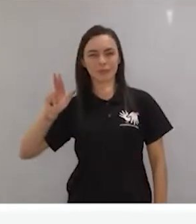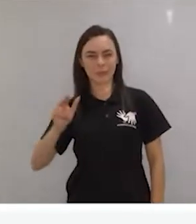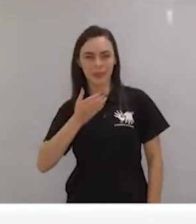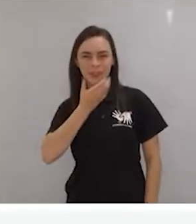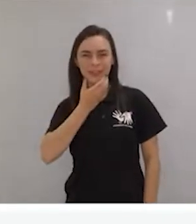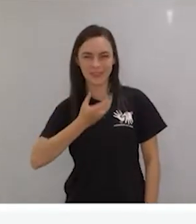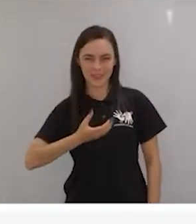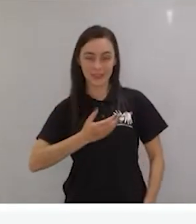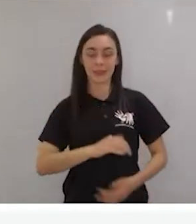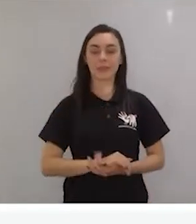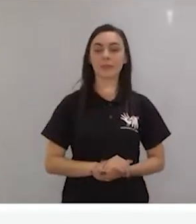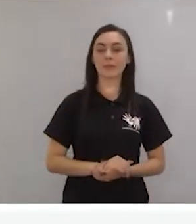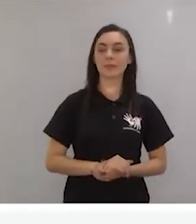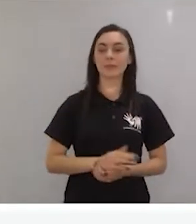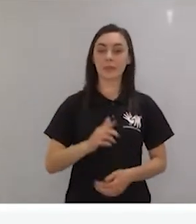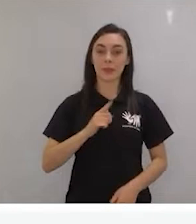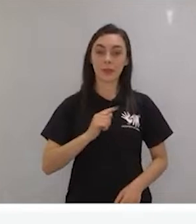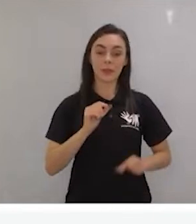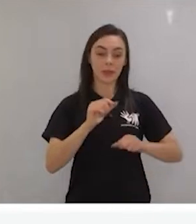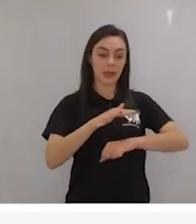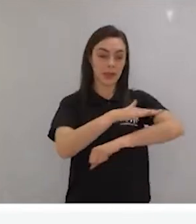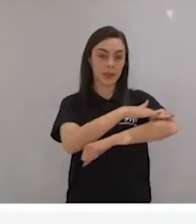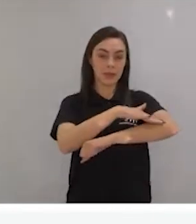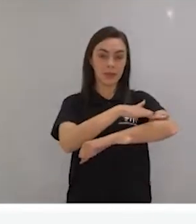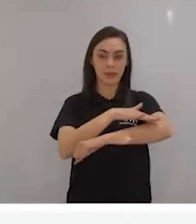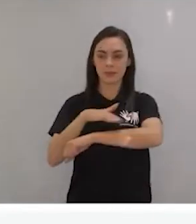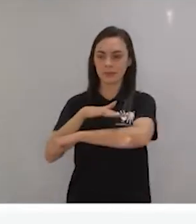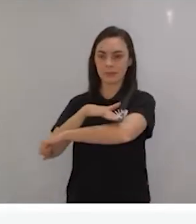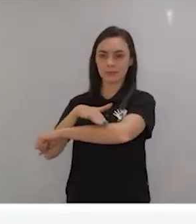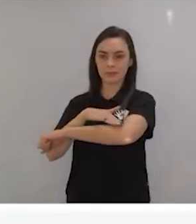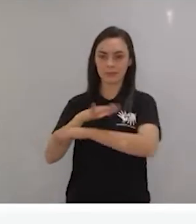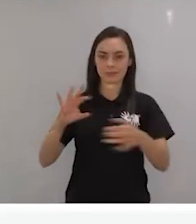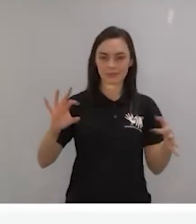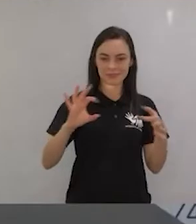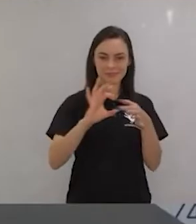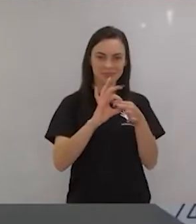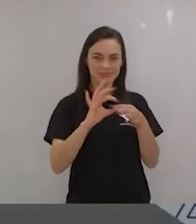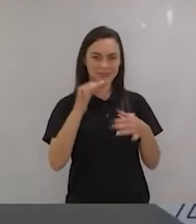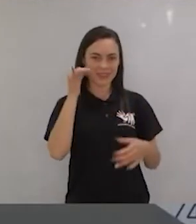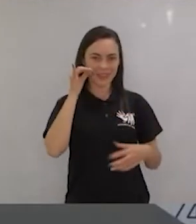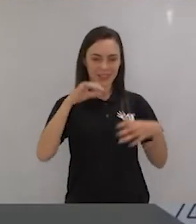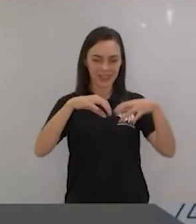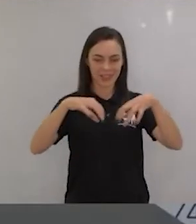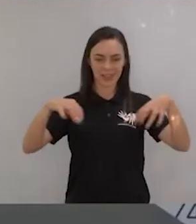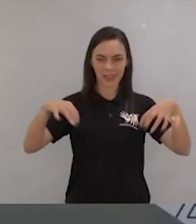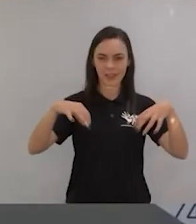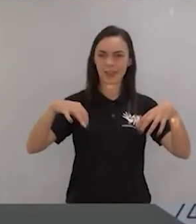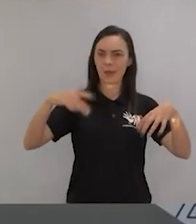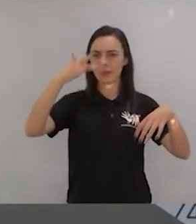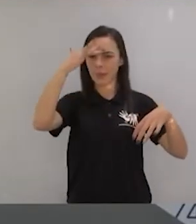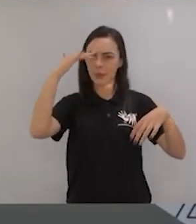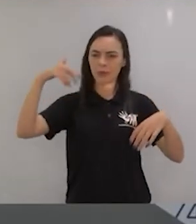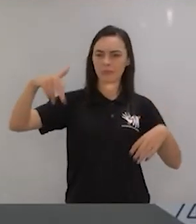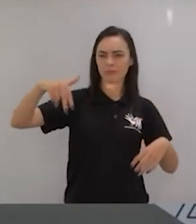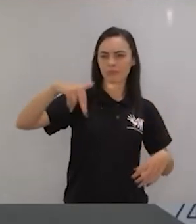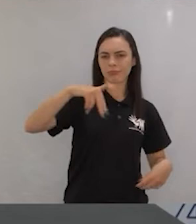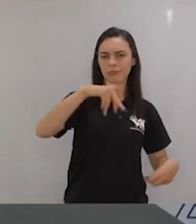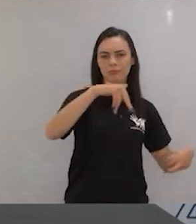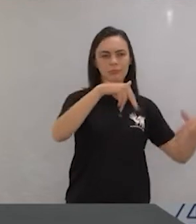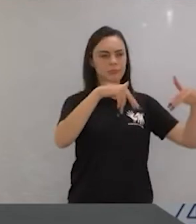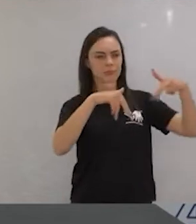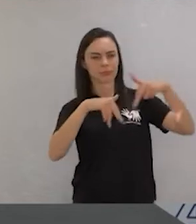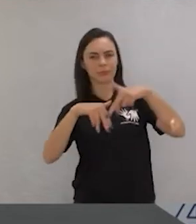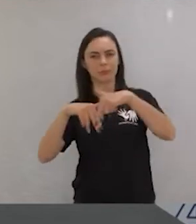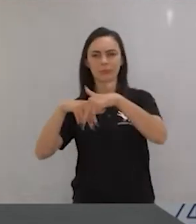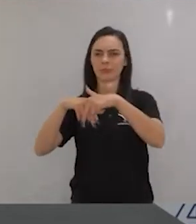linda! Ela também está ligando uma parte do parque com a outra parte, para as pessoas não ficarem separadas, para as pessoas sempre